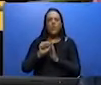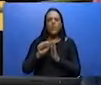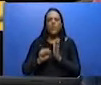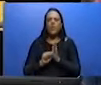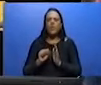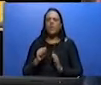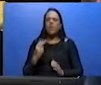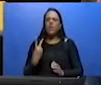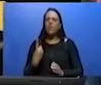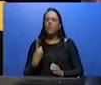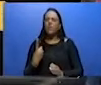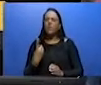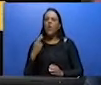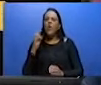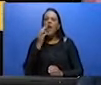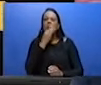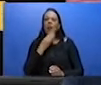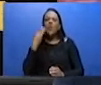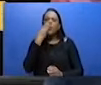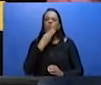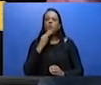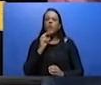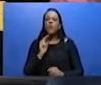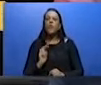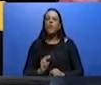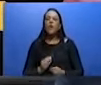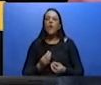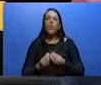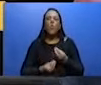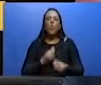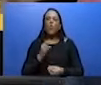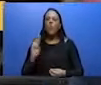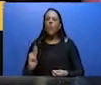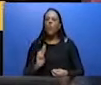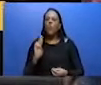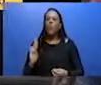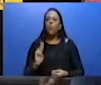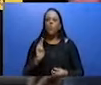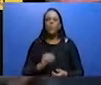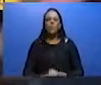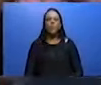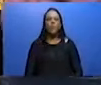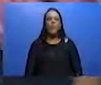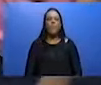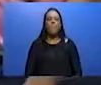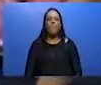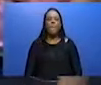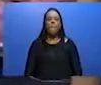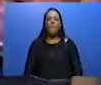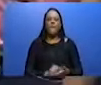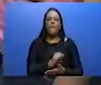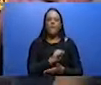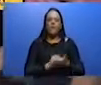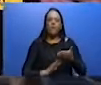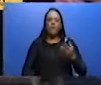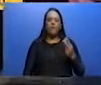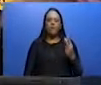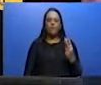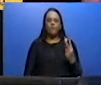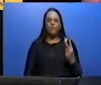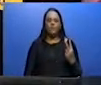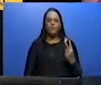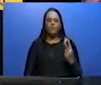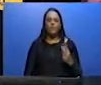açúcar? Como que ele é usado? Tá tudo aqui, ó. Tá tudo aqui. É só ler. A atividade 2.